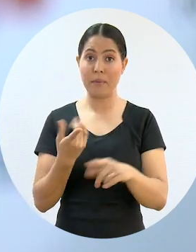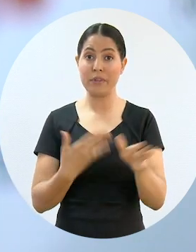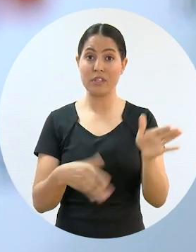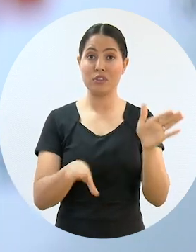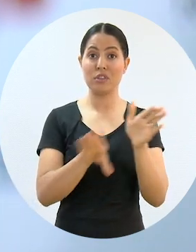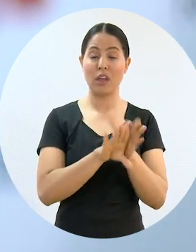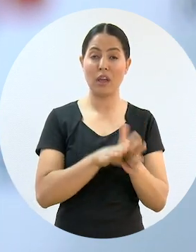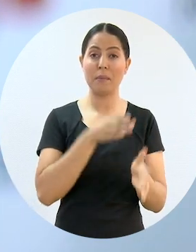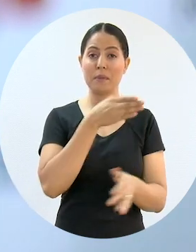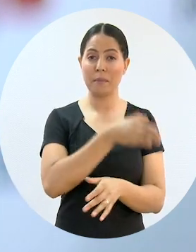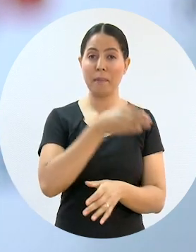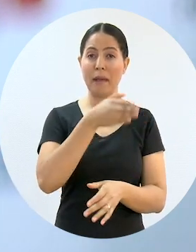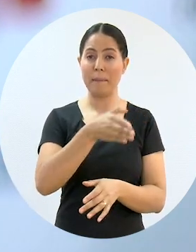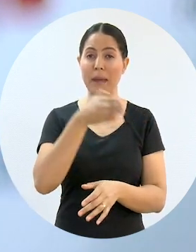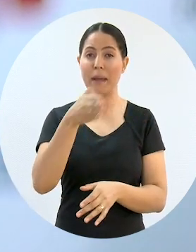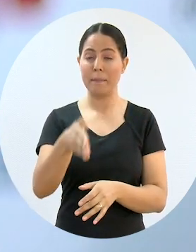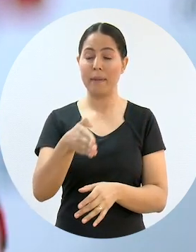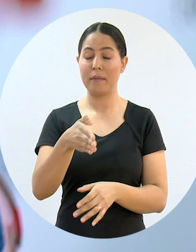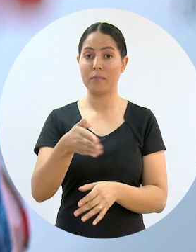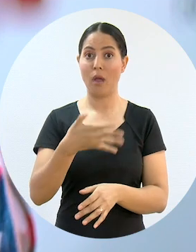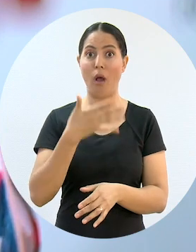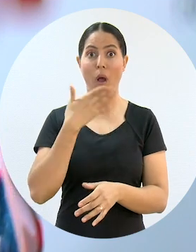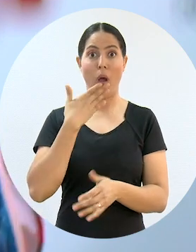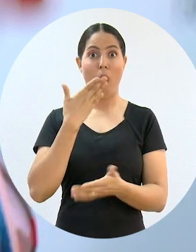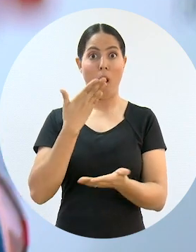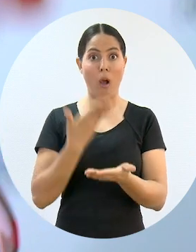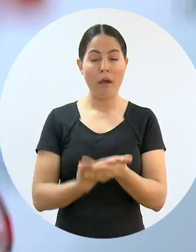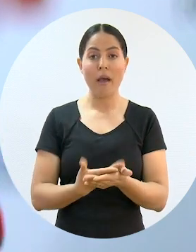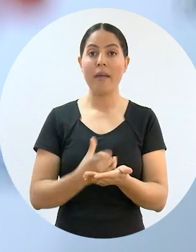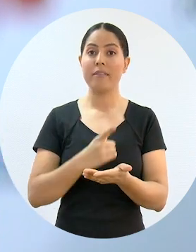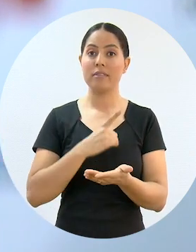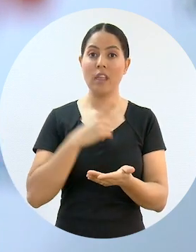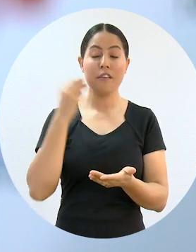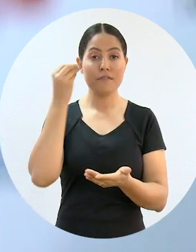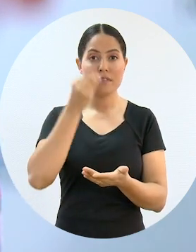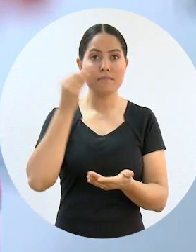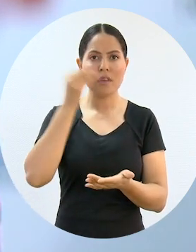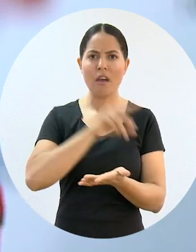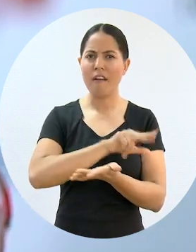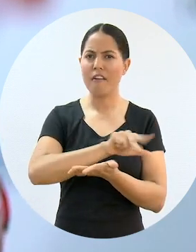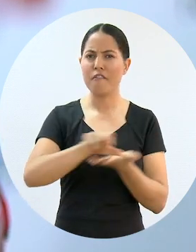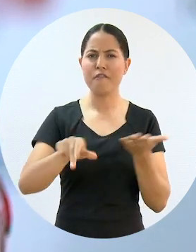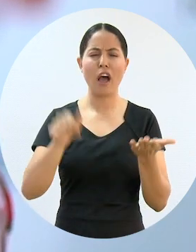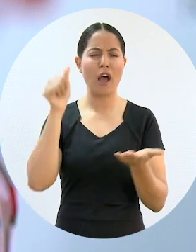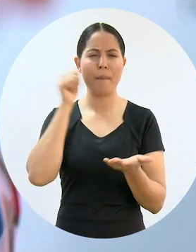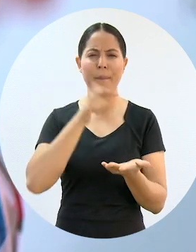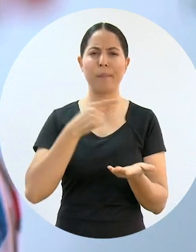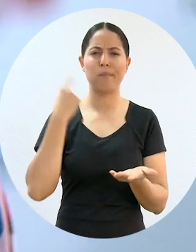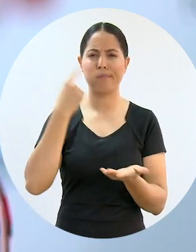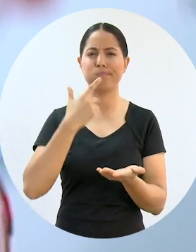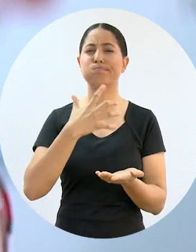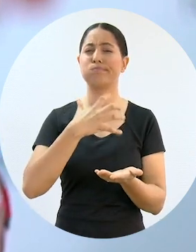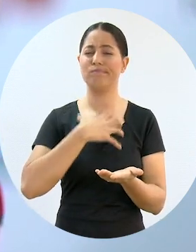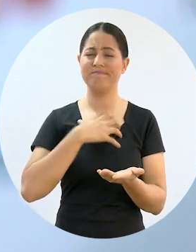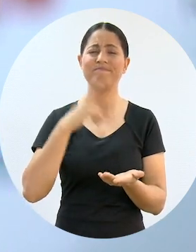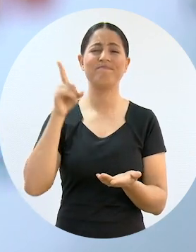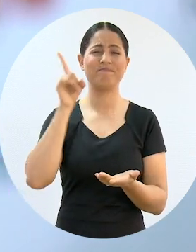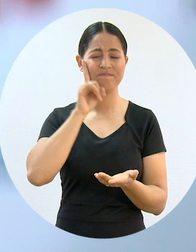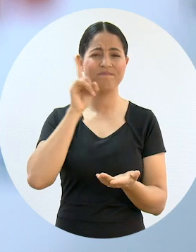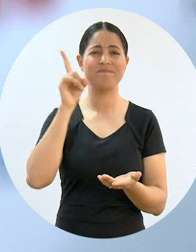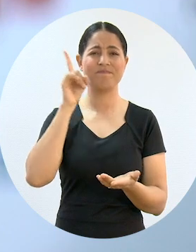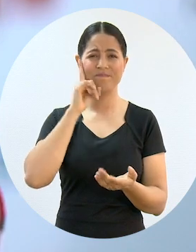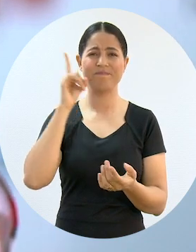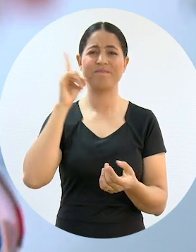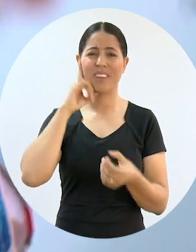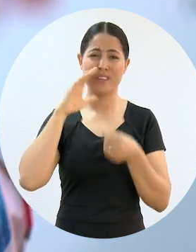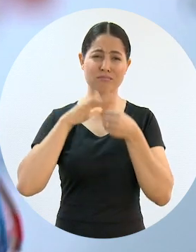ao chegarmos nessas subseções, fomos surpreendidas por vários relatos dessas mulheres que sentem as